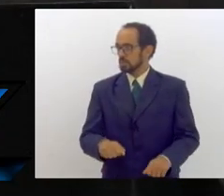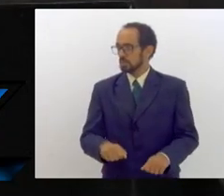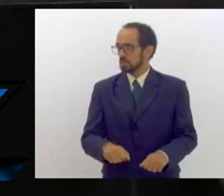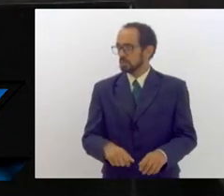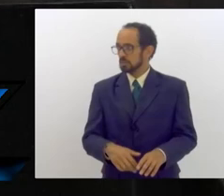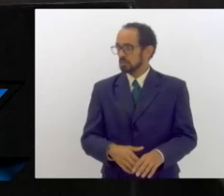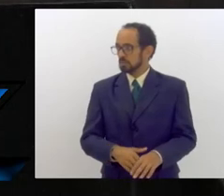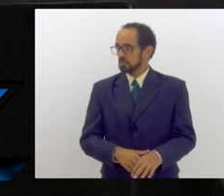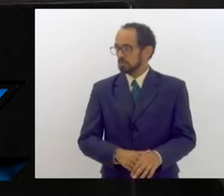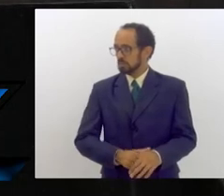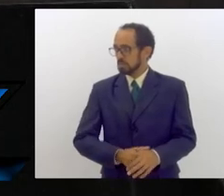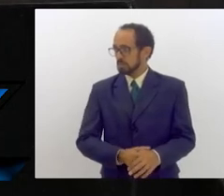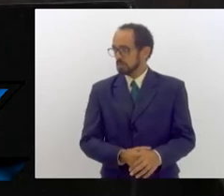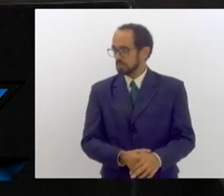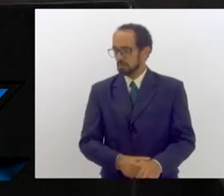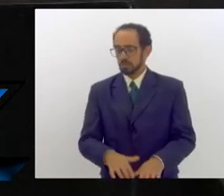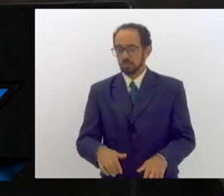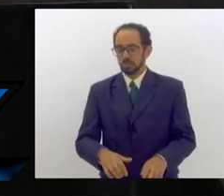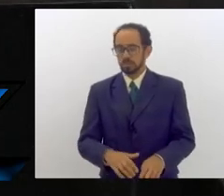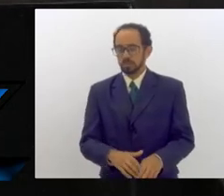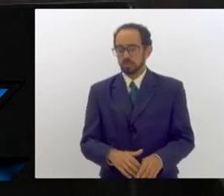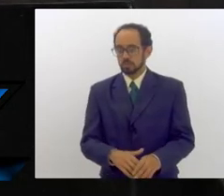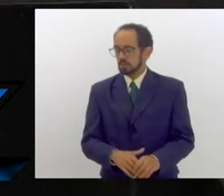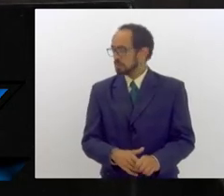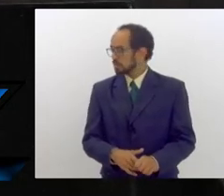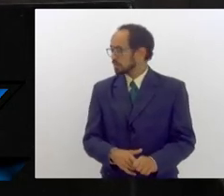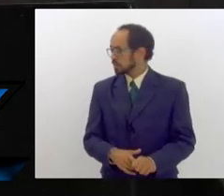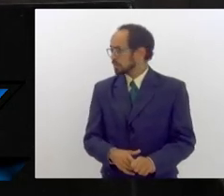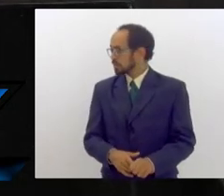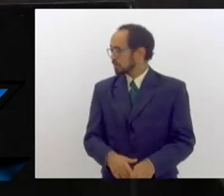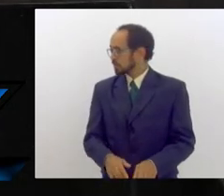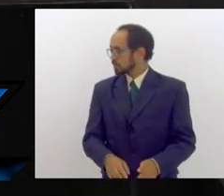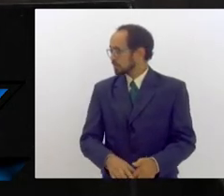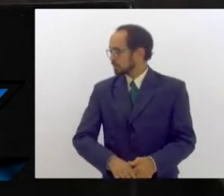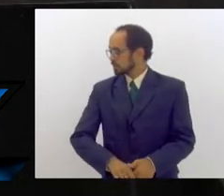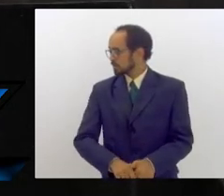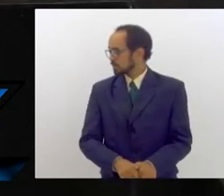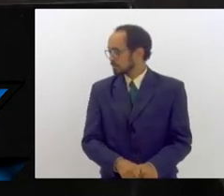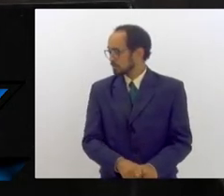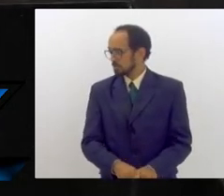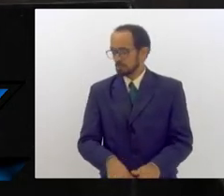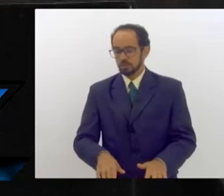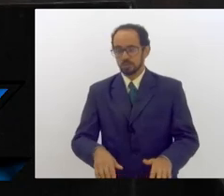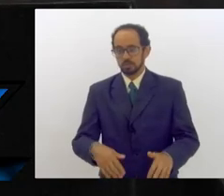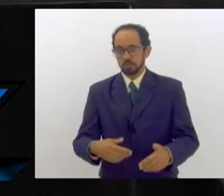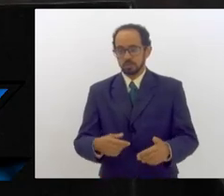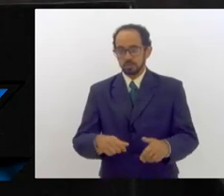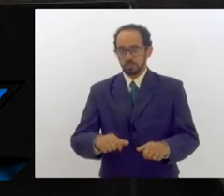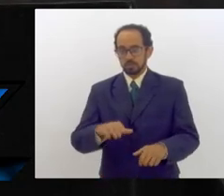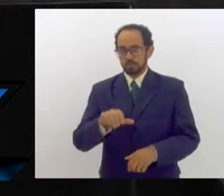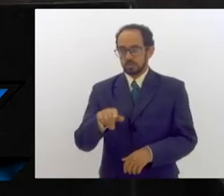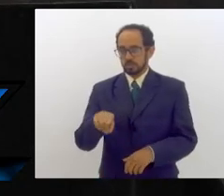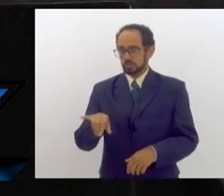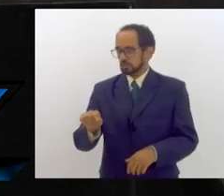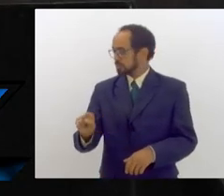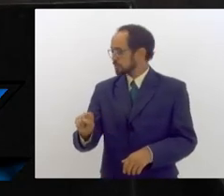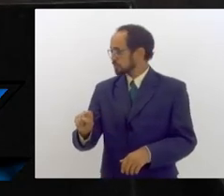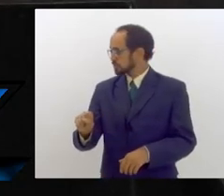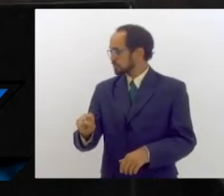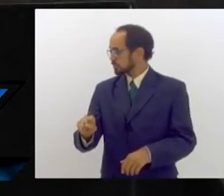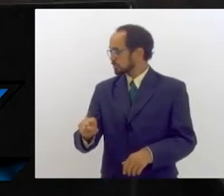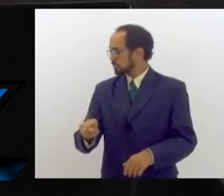do vereador Caxiense no caso Sul Caxiense de Caxias do Sul